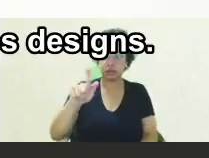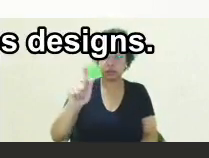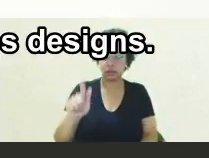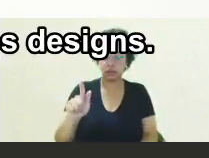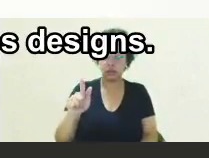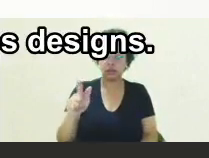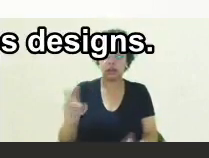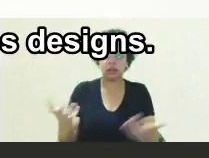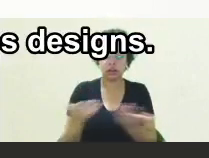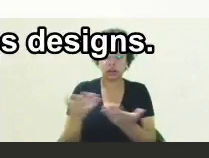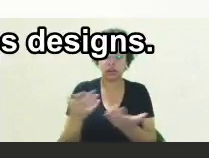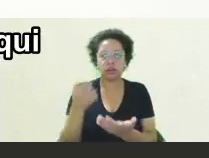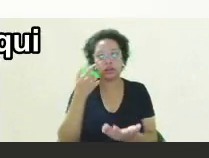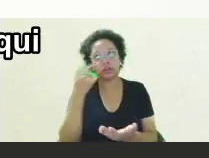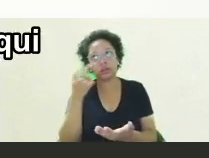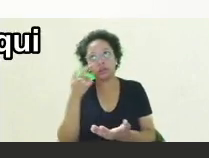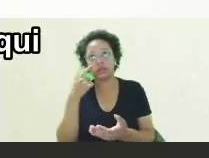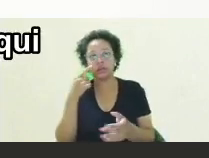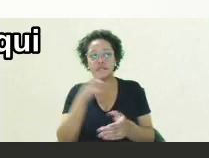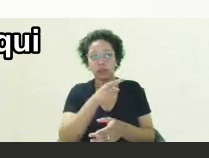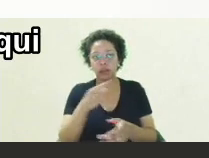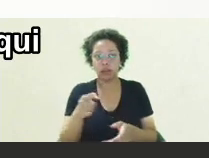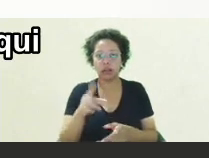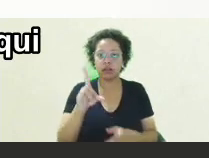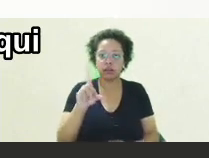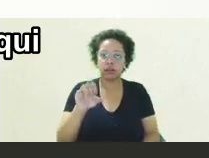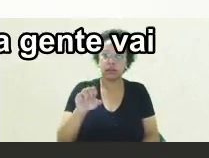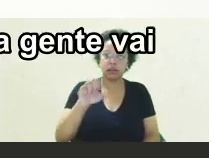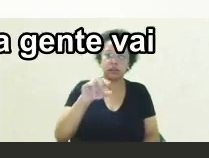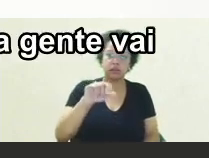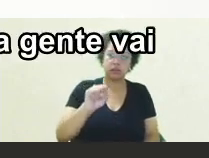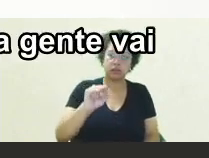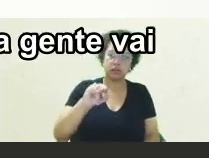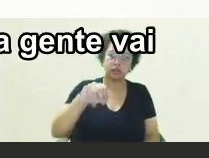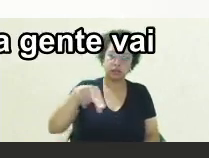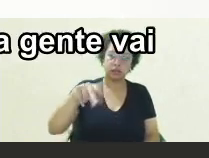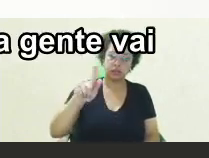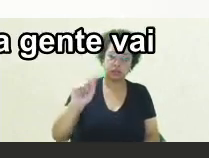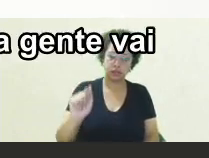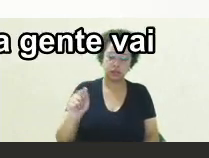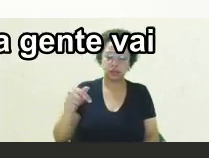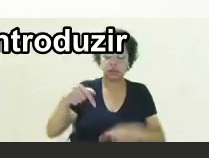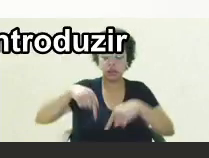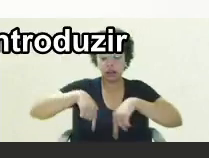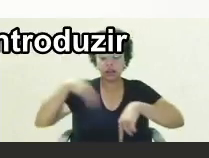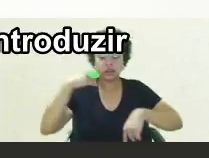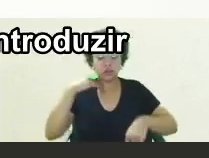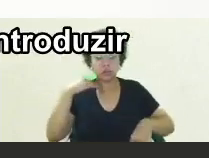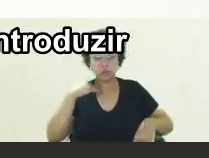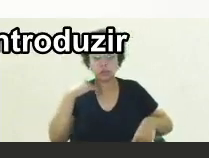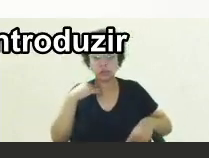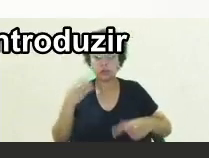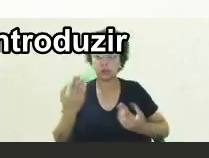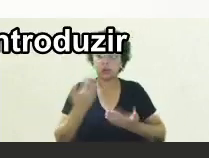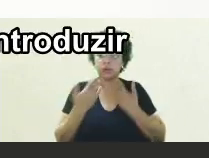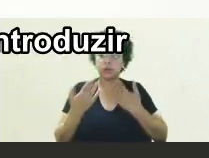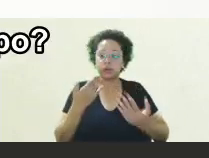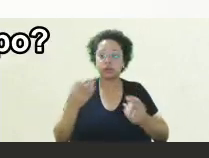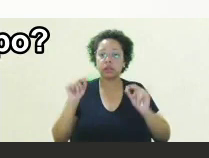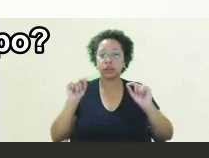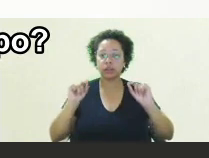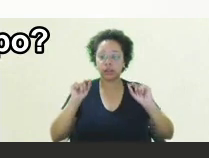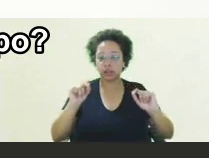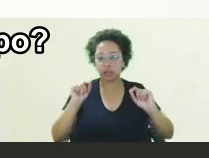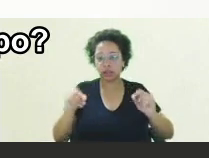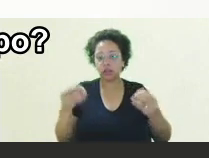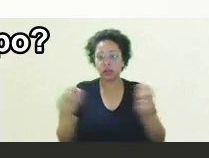de teste e tenho que olhar para os designs. Onde que estão os designs aqui do Banco do Brasil? Com quem que a gente vai conversar? Como que a gente vai